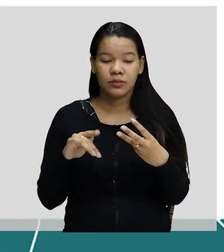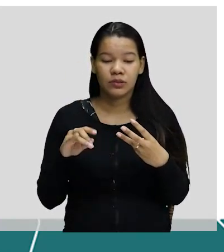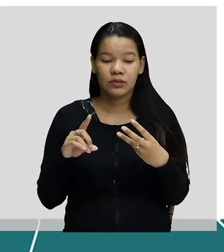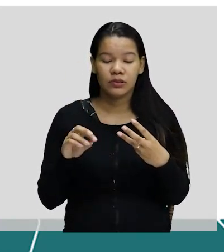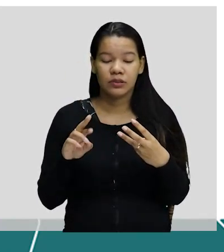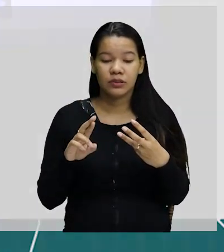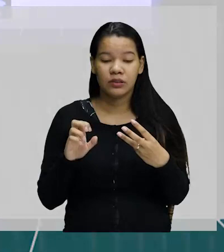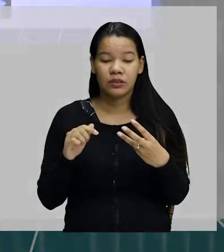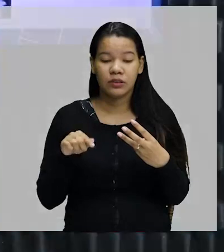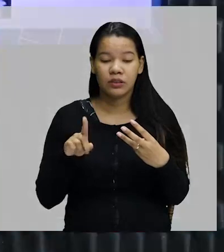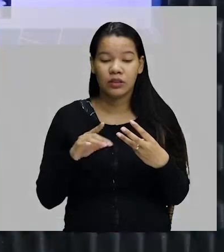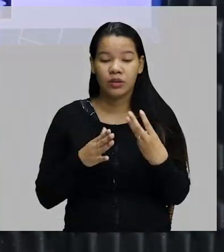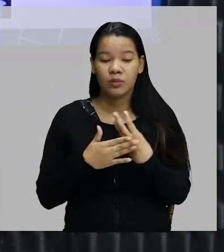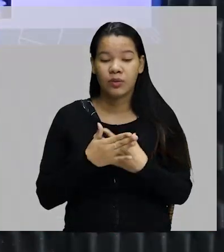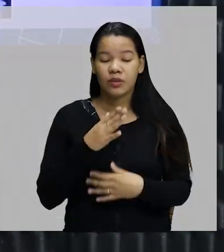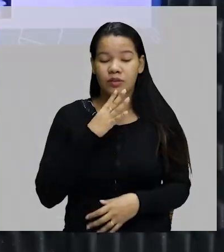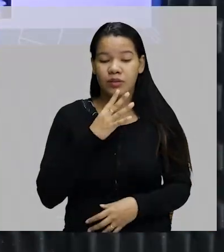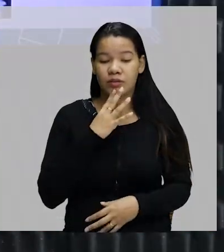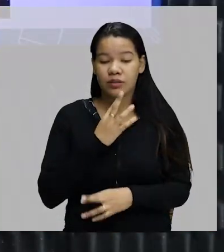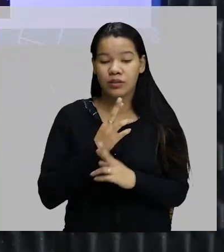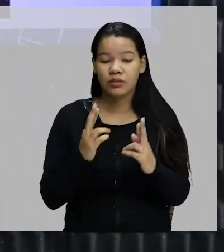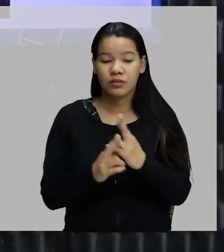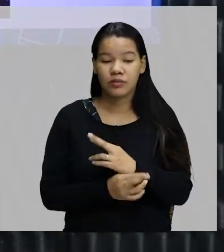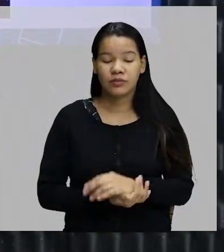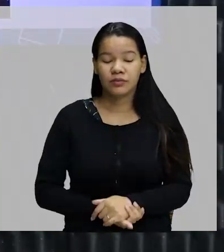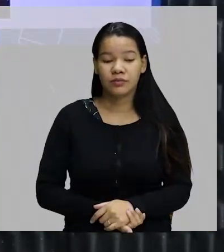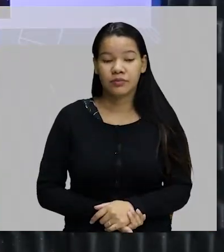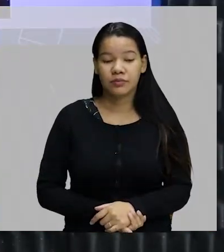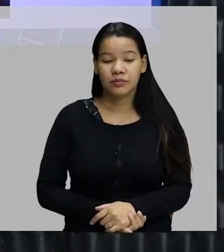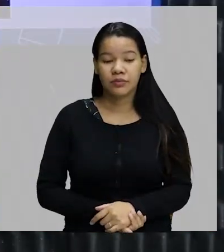mais conhecidos em relação a esse sotaque.